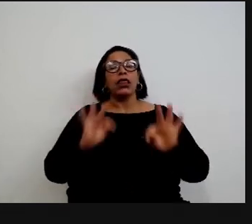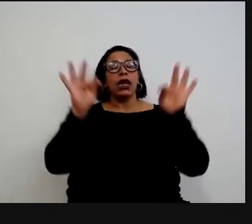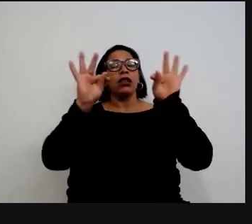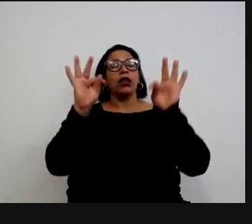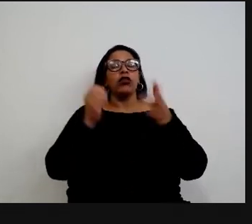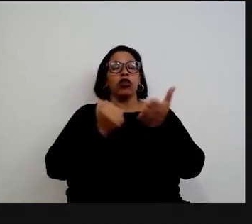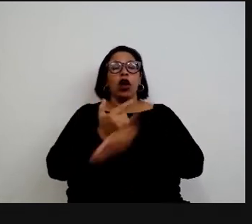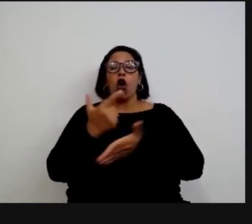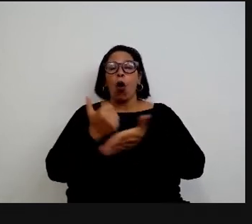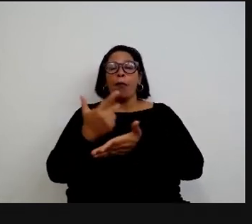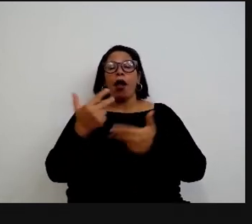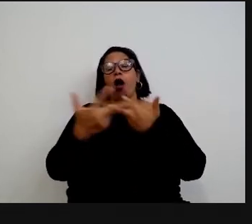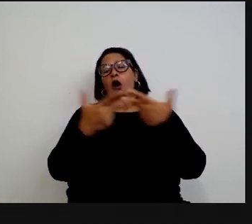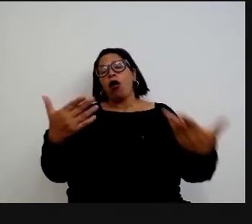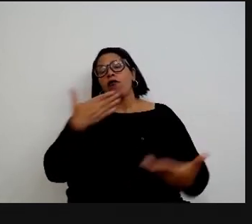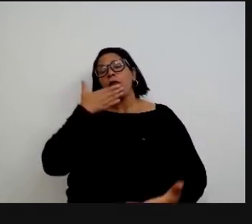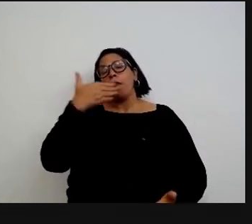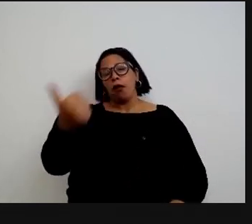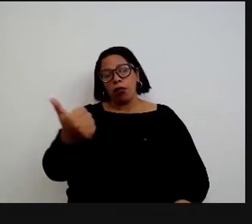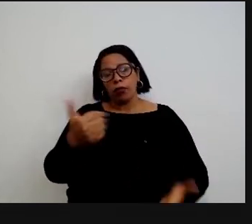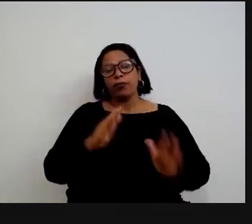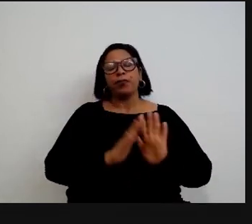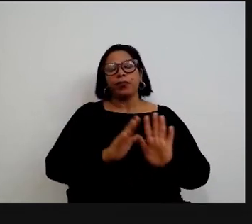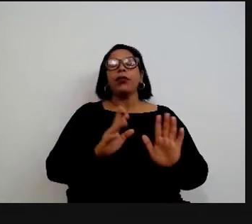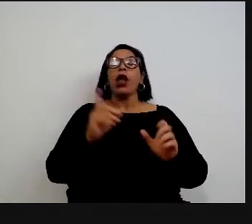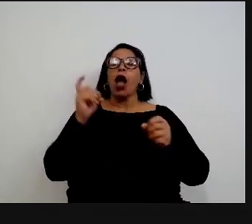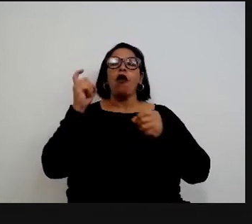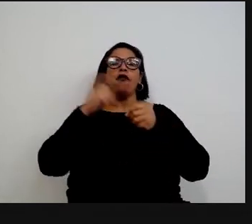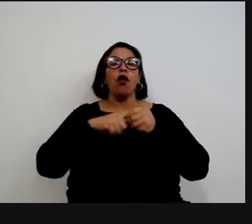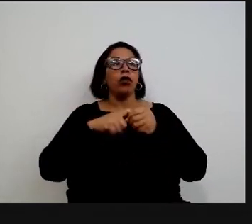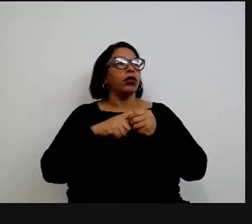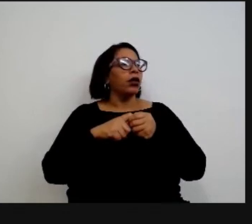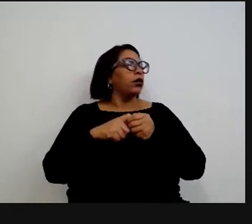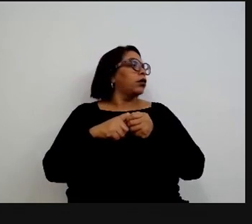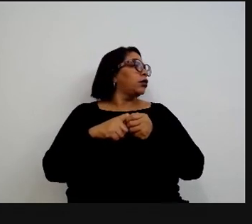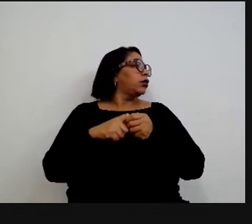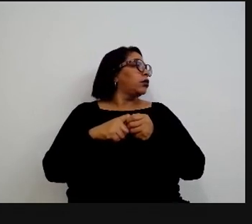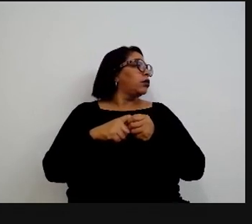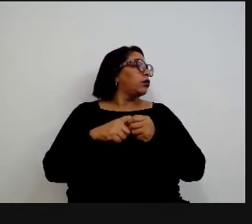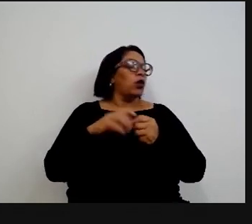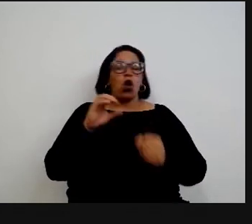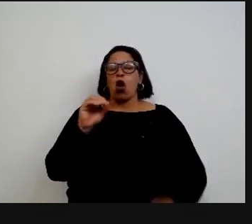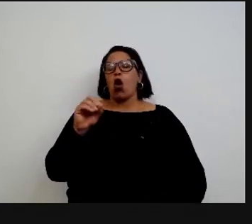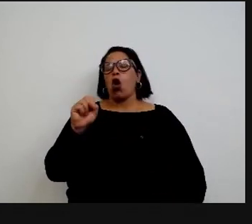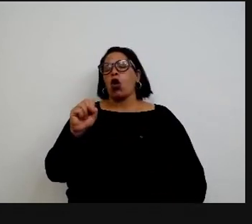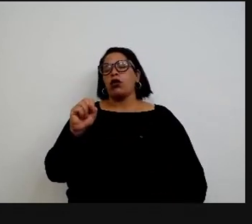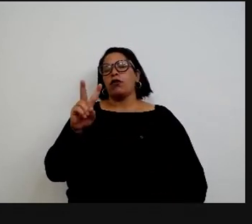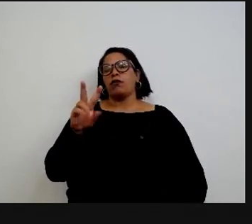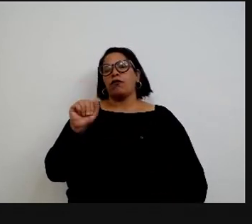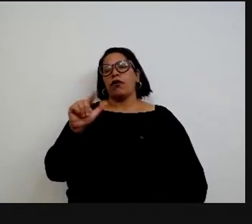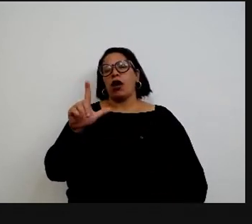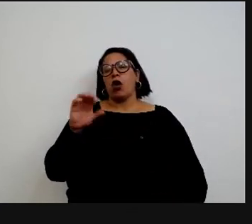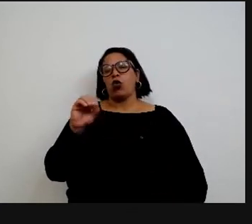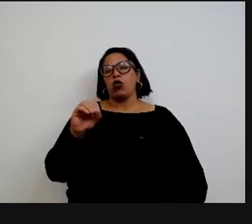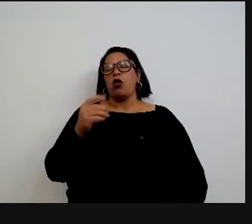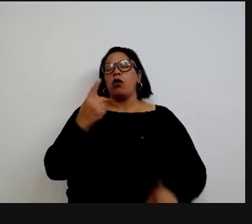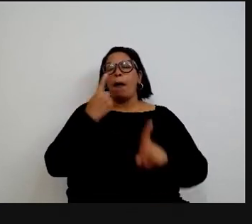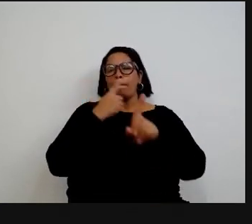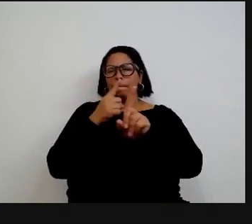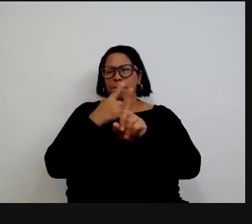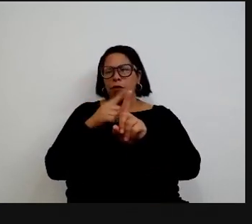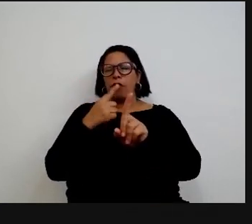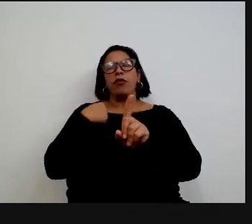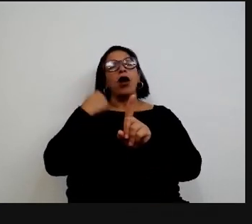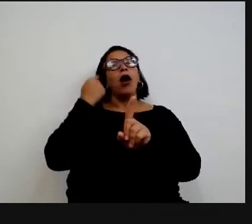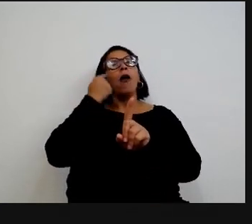queria voltar a um comentário do teu servidor ali, como ele chama, o último, Oswaldo. Oswaldo, você fez uma provocação que